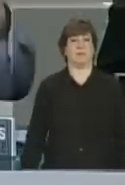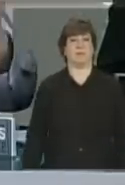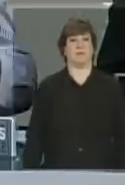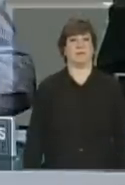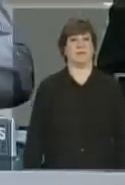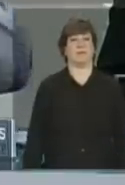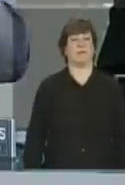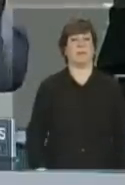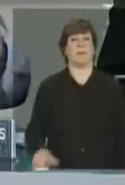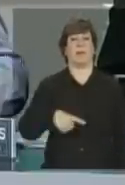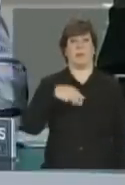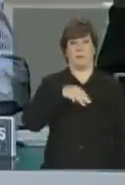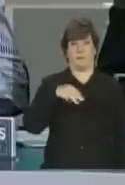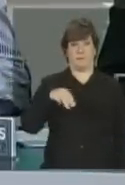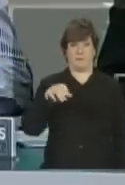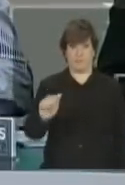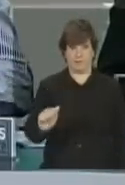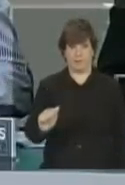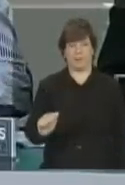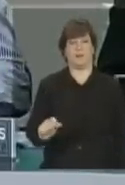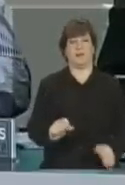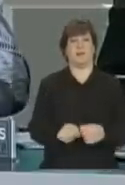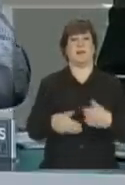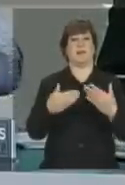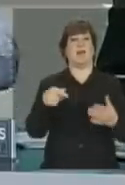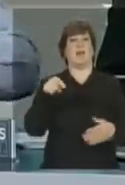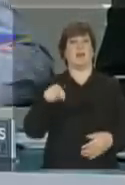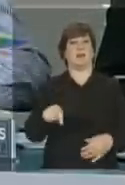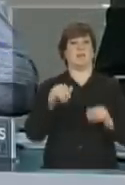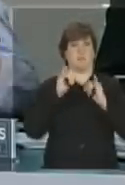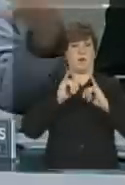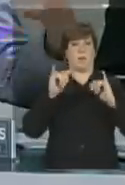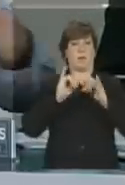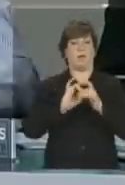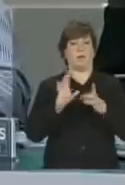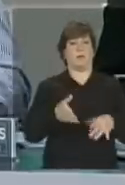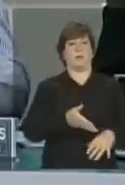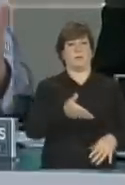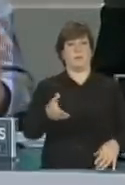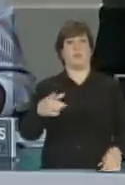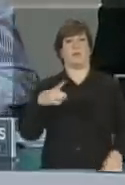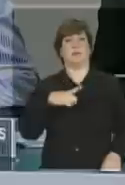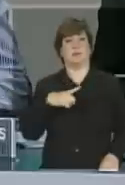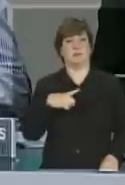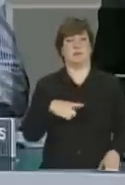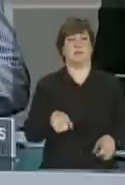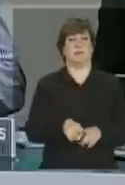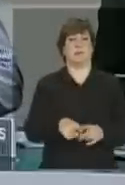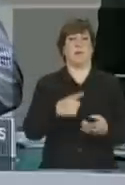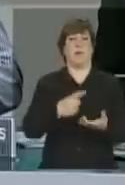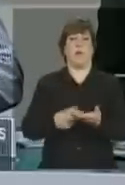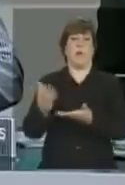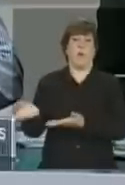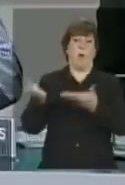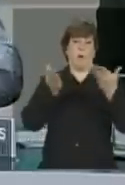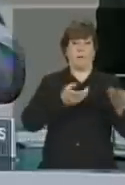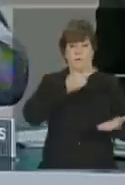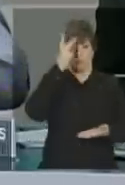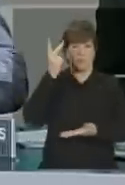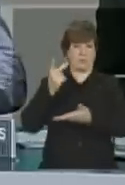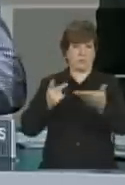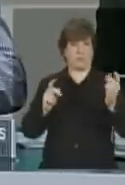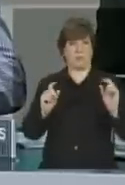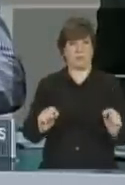O Ministério do Meio Ambiente torna essa informação disponível, obviamente, e teremos aí, em função dos perfis, o convite para as pessoas.